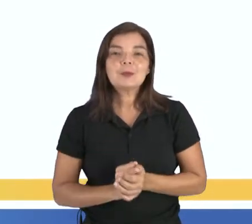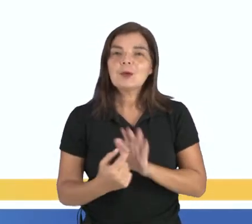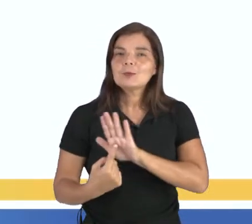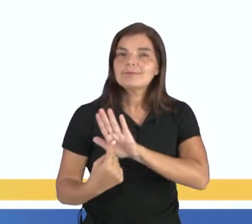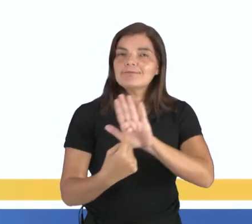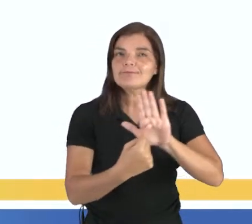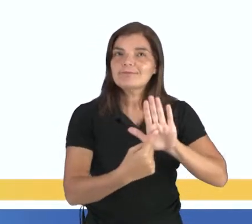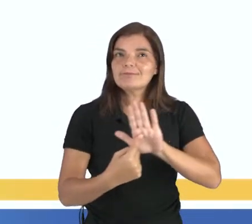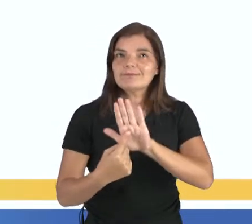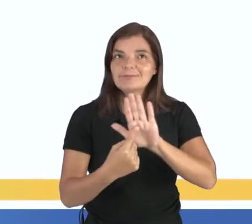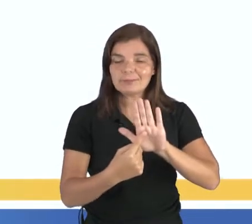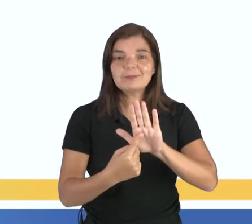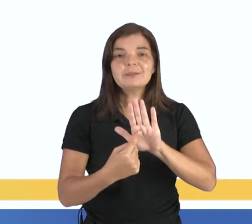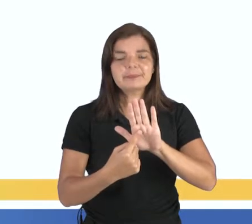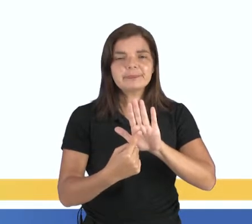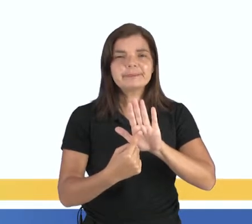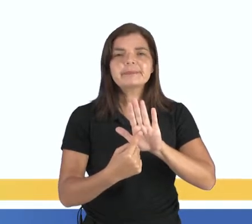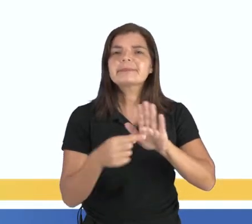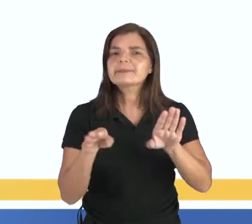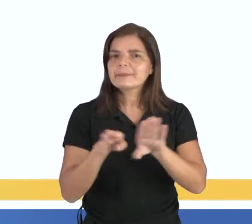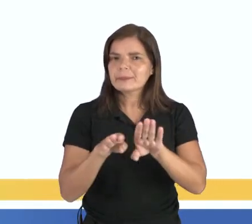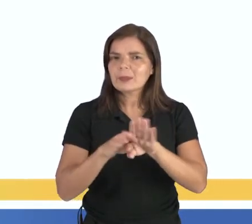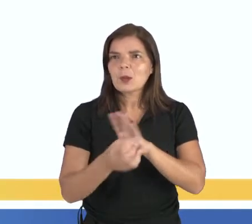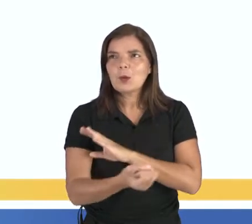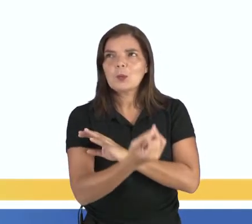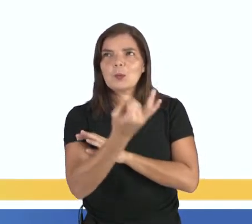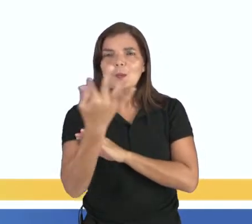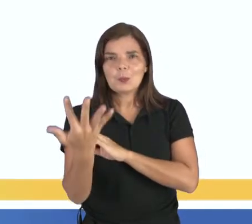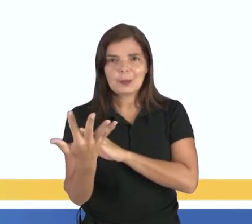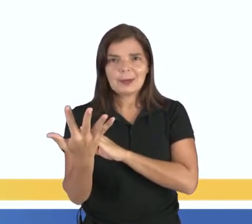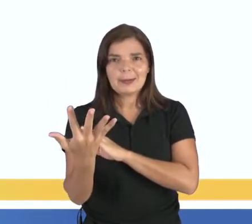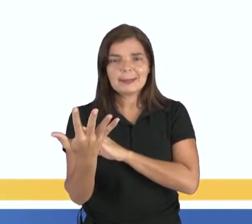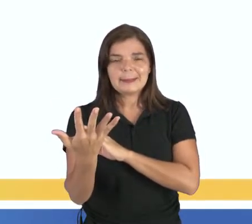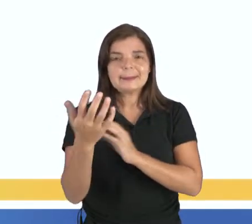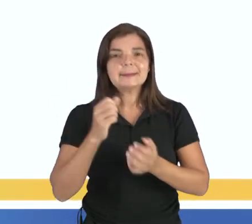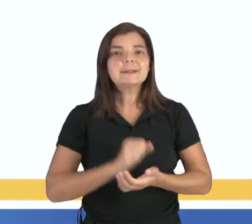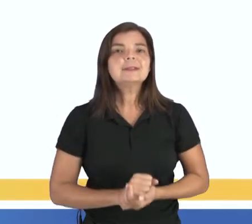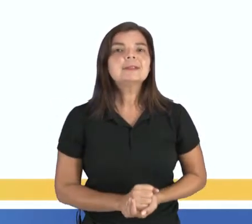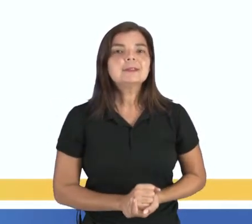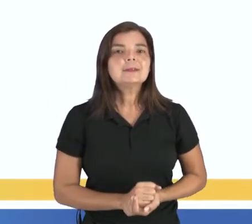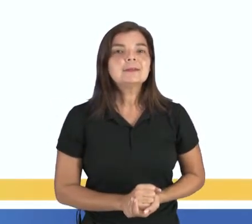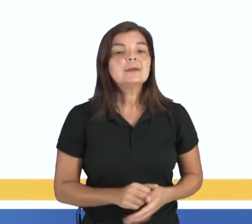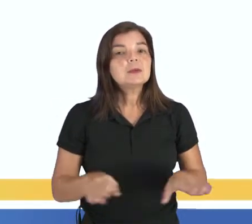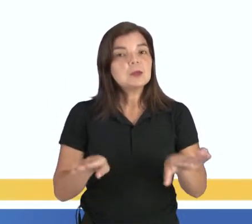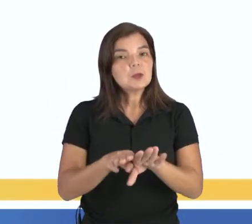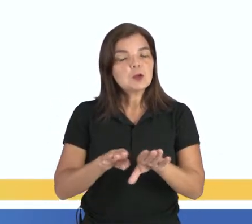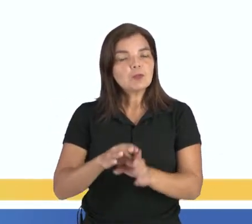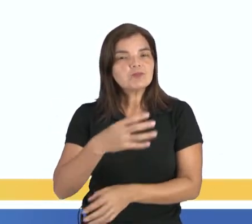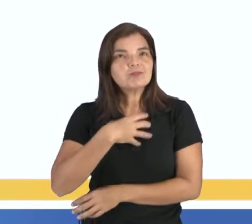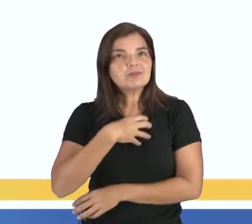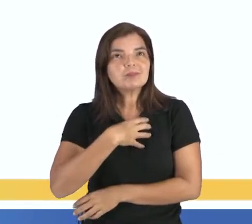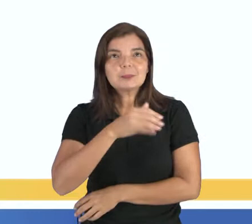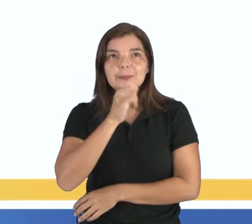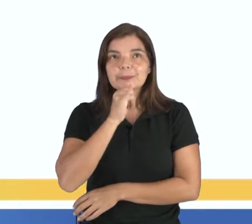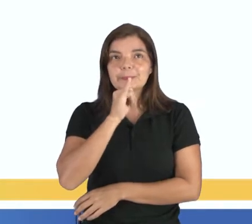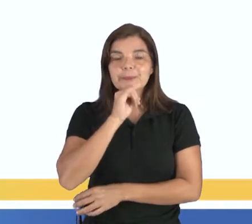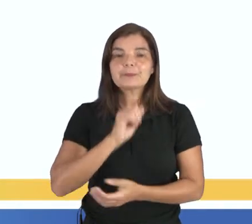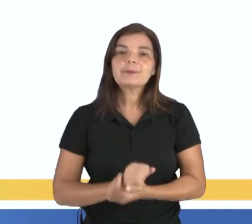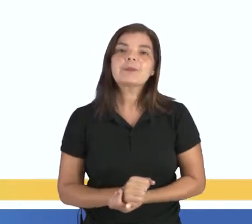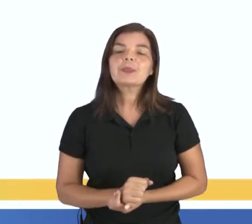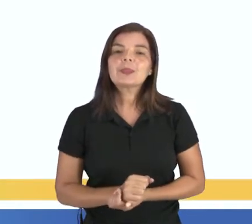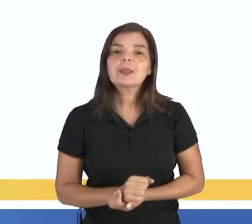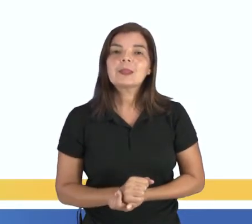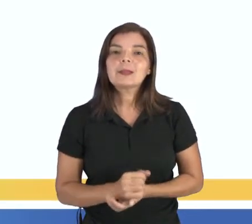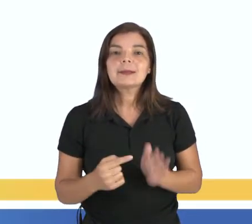expressões que destacam quantidade e atitudes. Por exemplo,